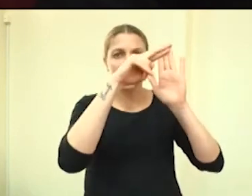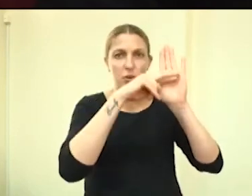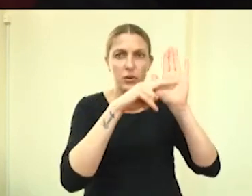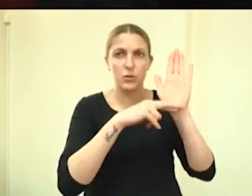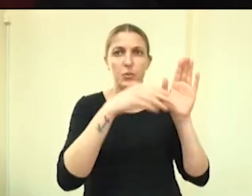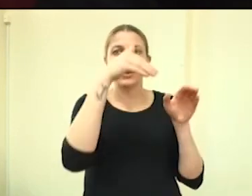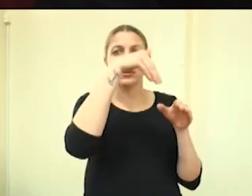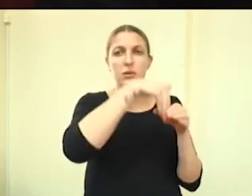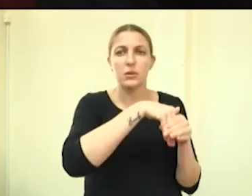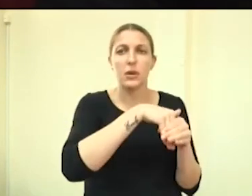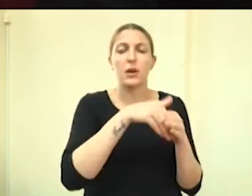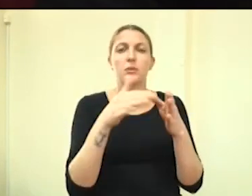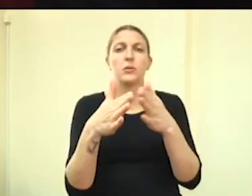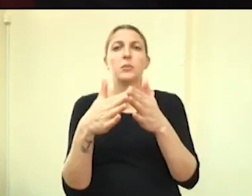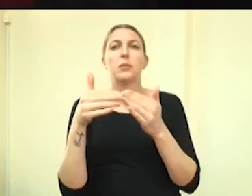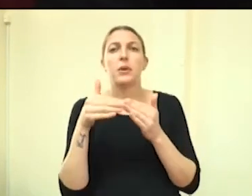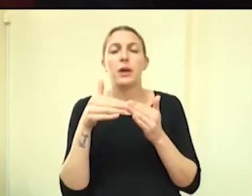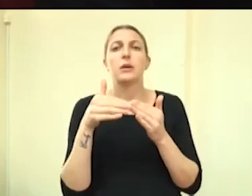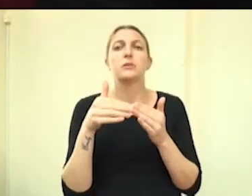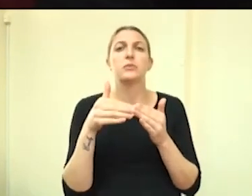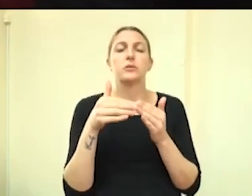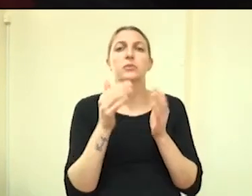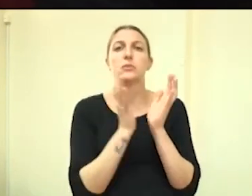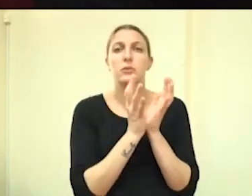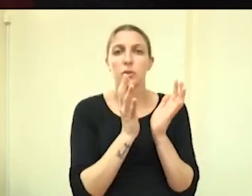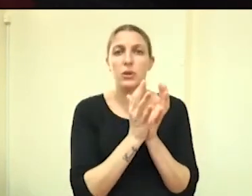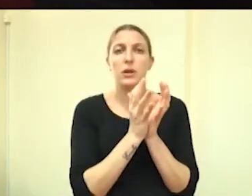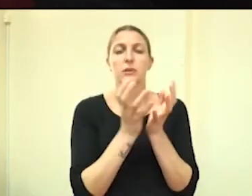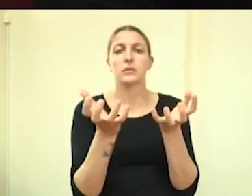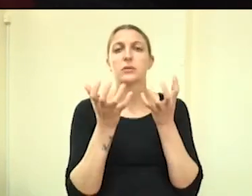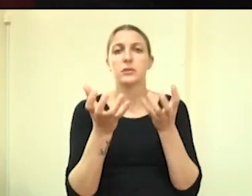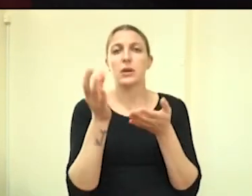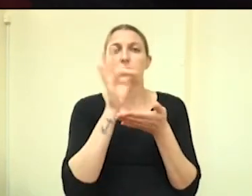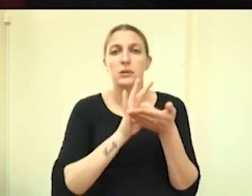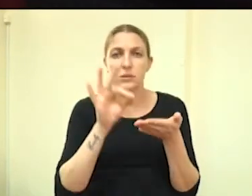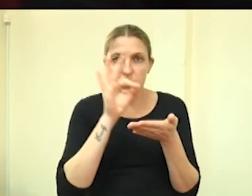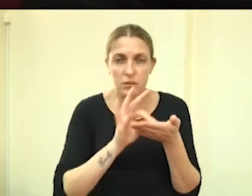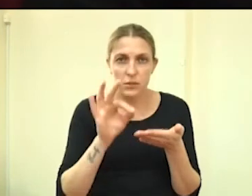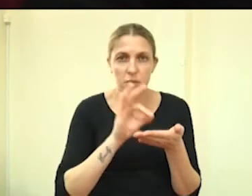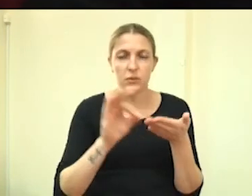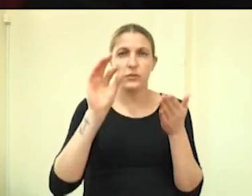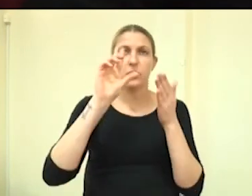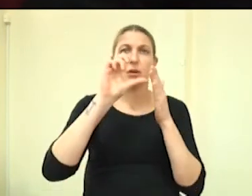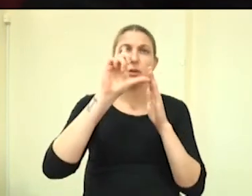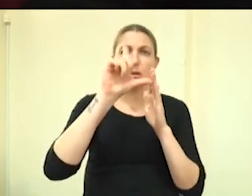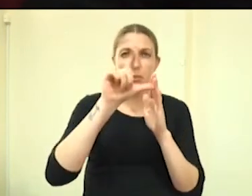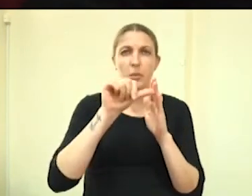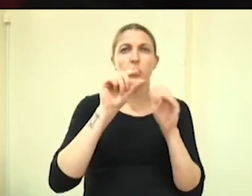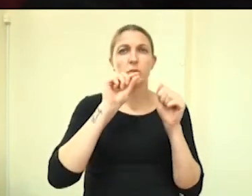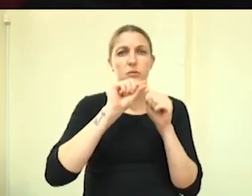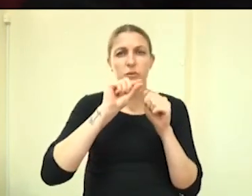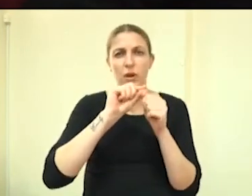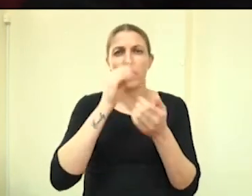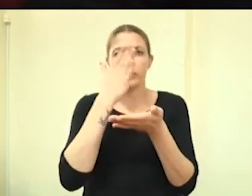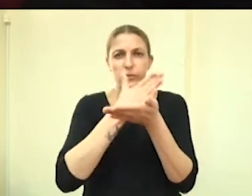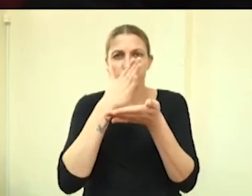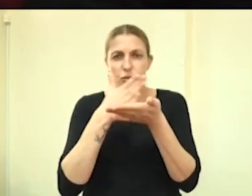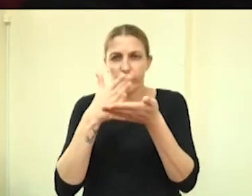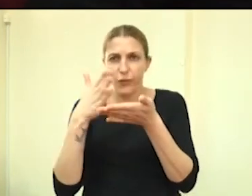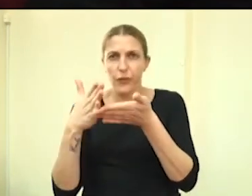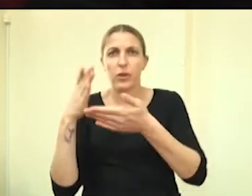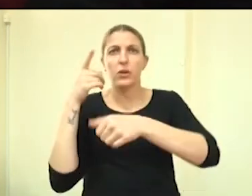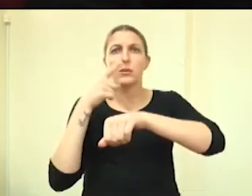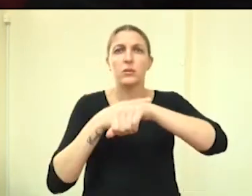aos nobres pares que, se quiserem se inscrever, depois a gente faz um tempo rateado entre os que aqui estiverem presentes